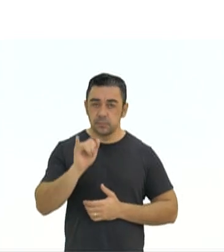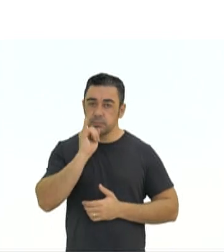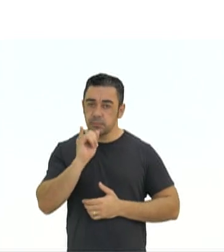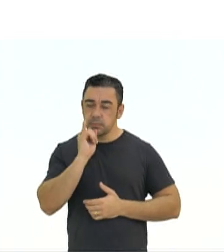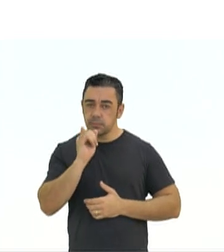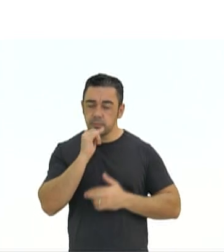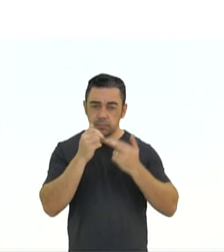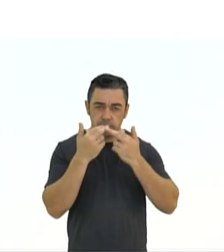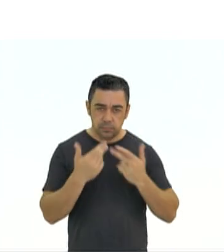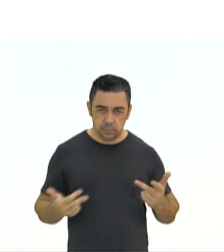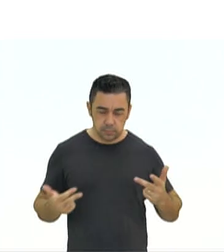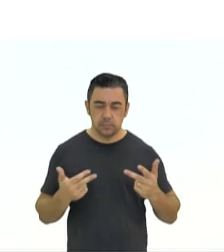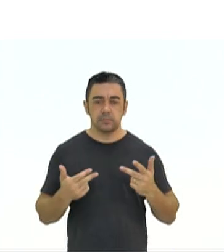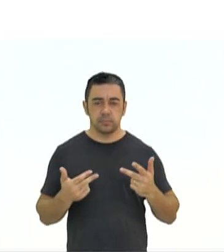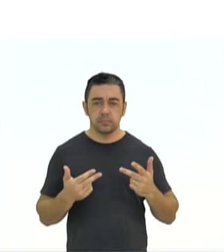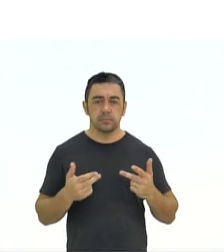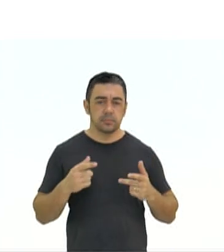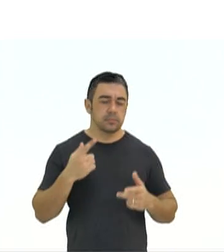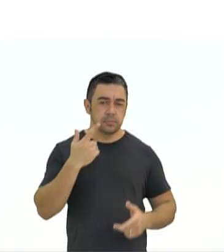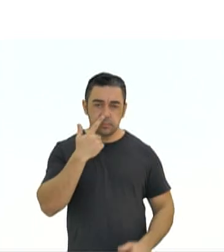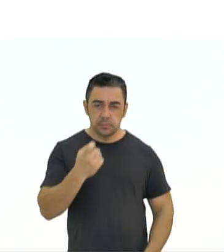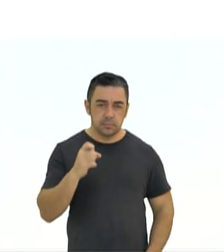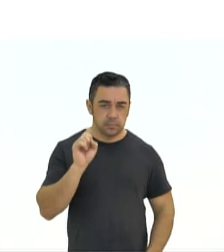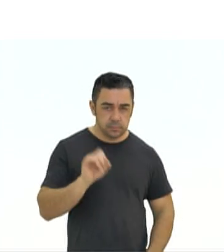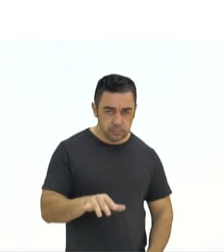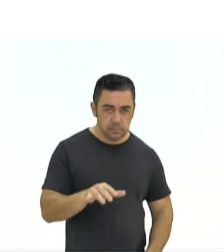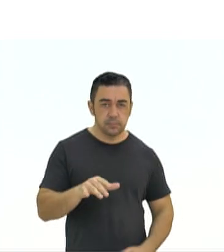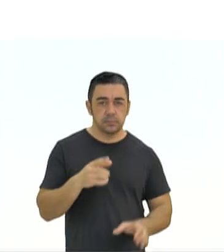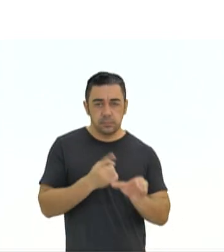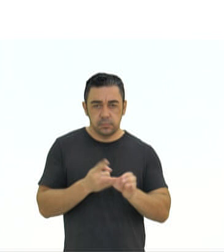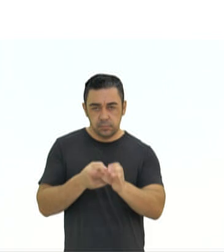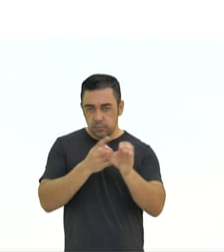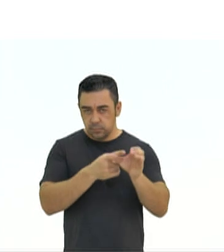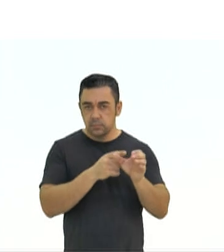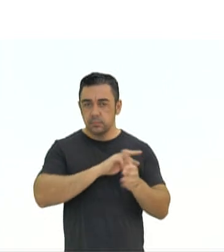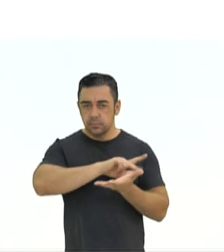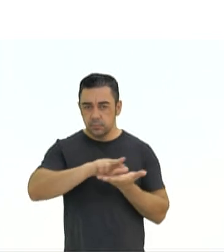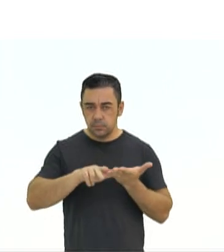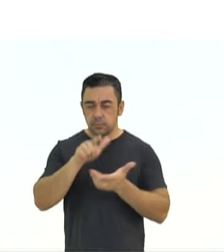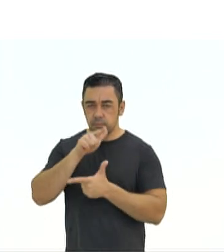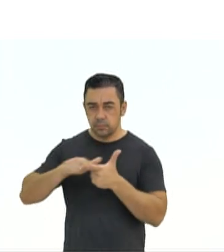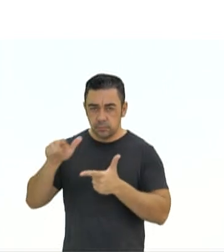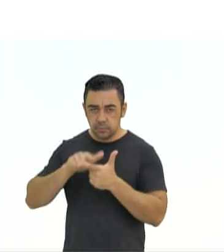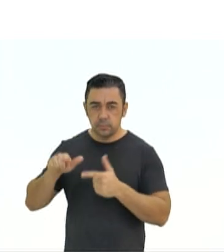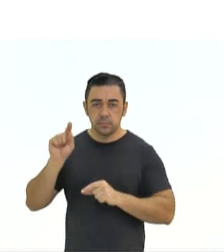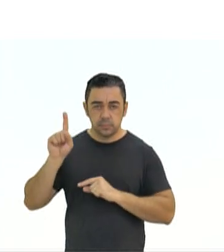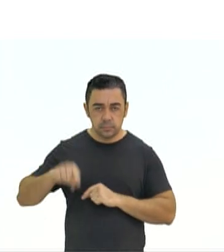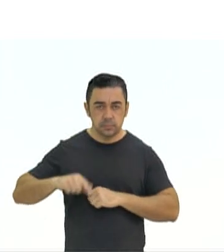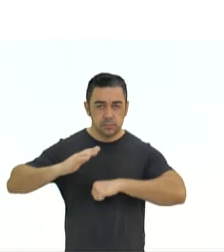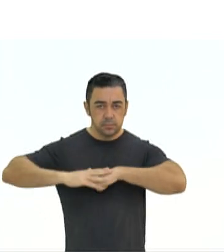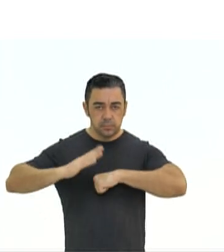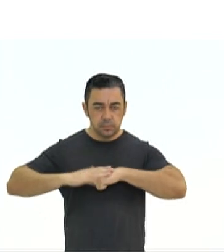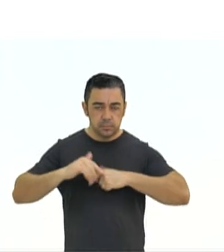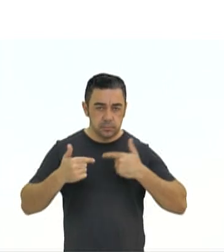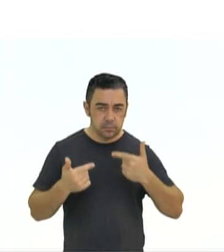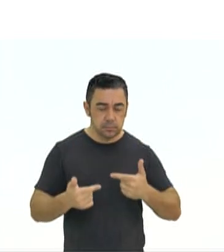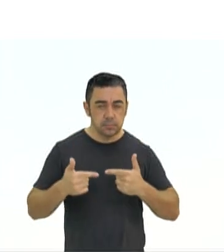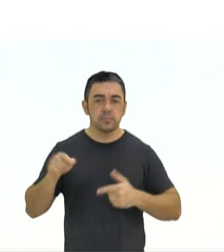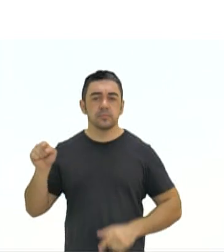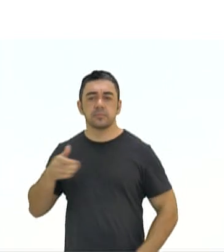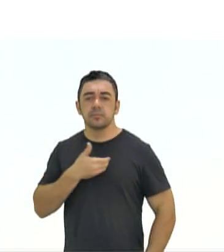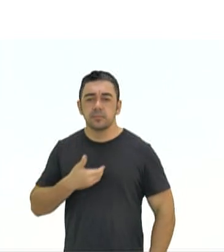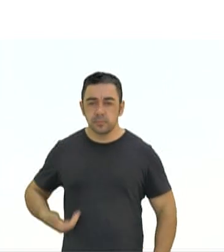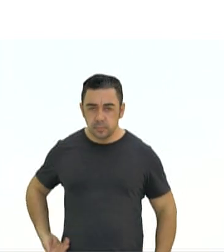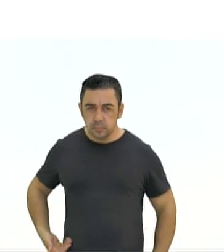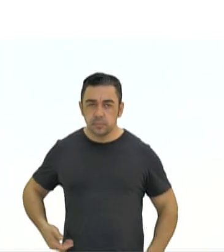resíduos sólidos em grandes cidades envolve uma complexidade de problemas, o que demanda ações eficientes para o poder público. O que a gente